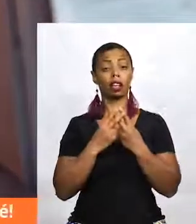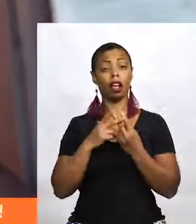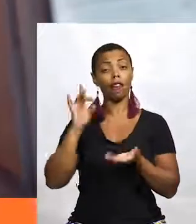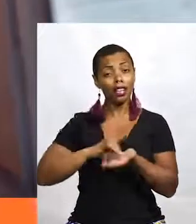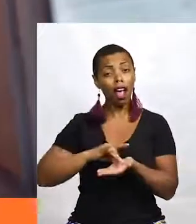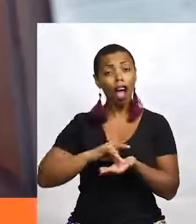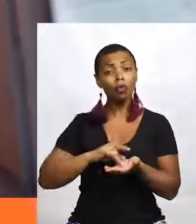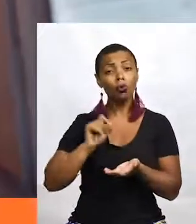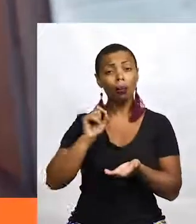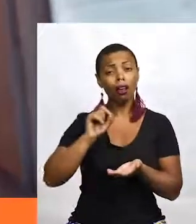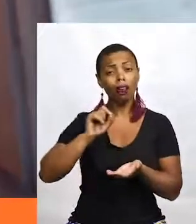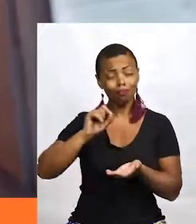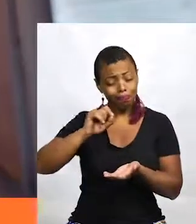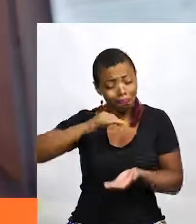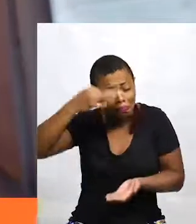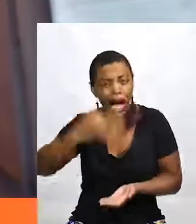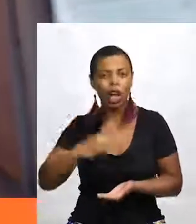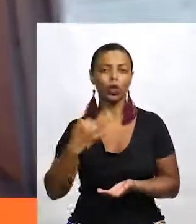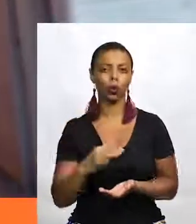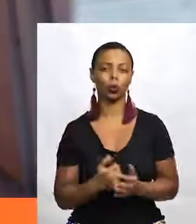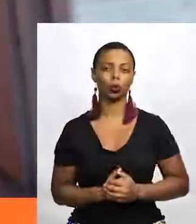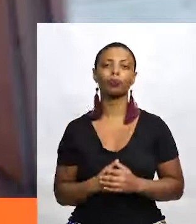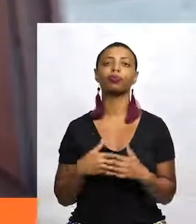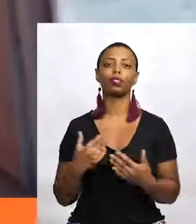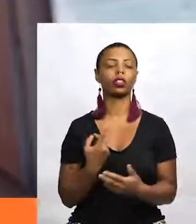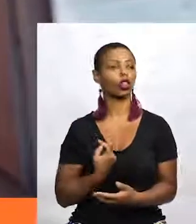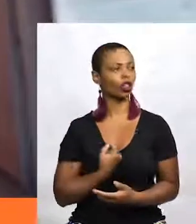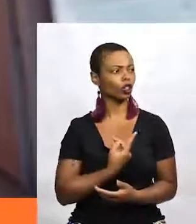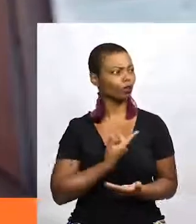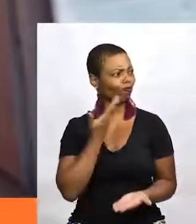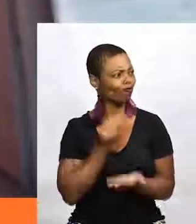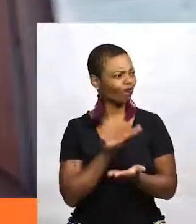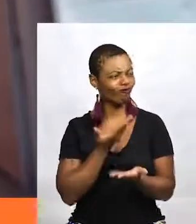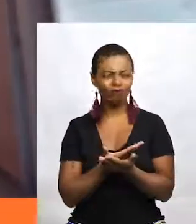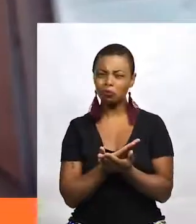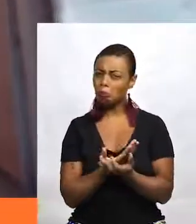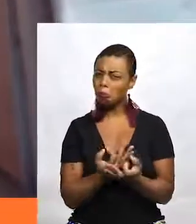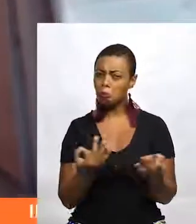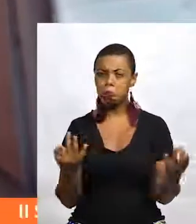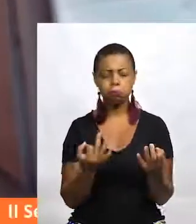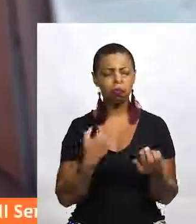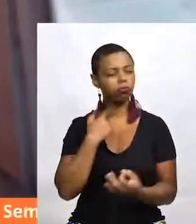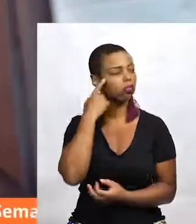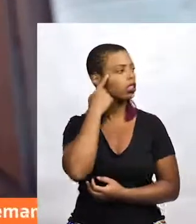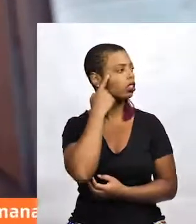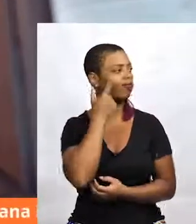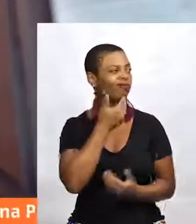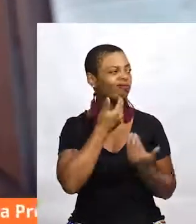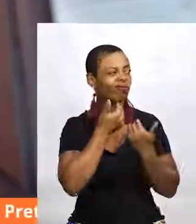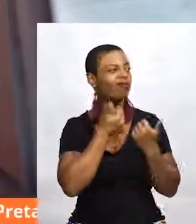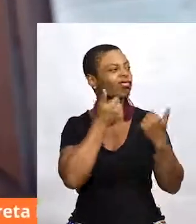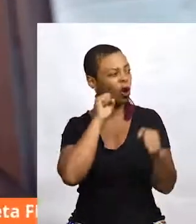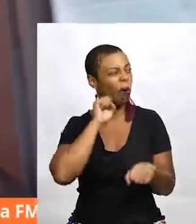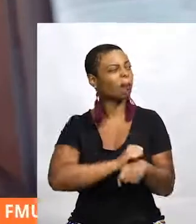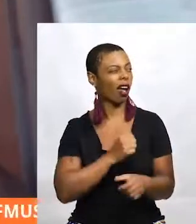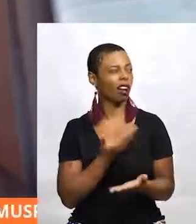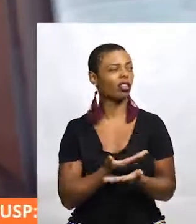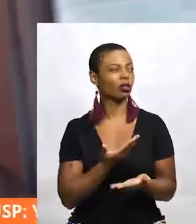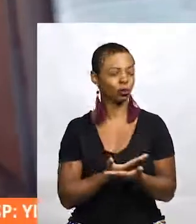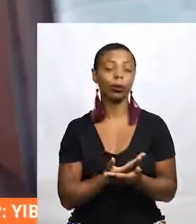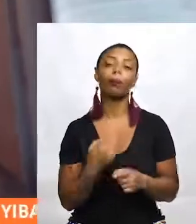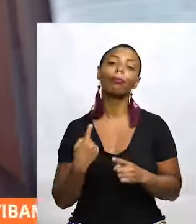machucava de verdade, né? Então, nós que éramos exímias estudantes, cogitamos, principalmente a minha irmã, parar de estudar nesse momento, que, para